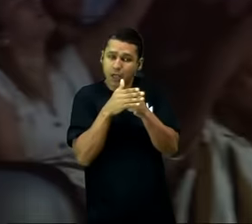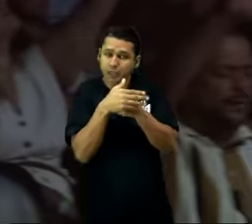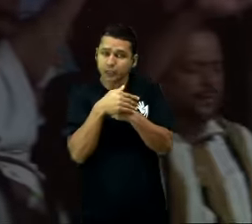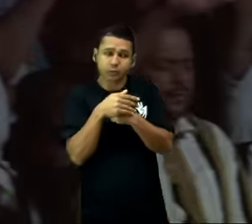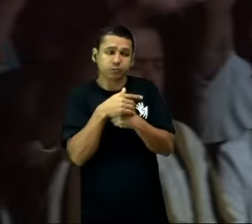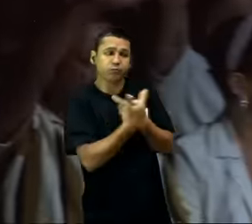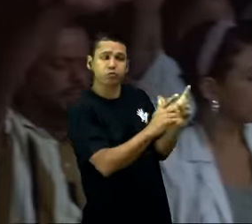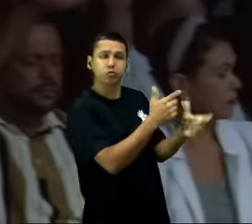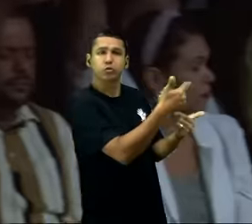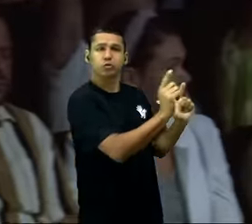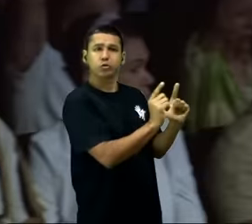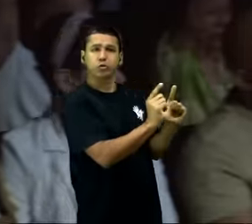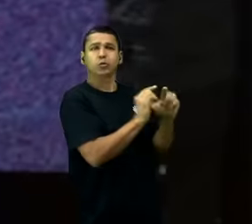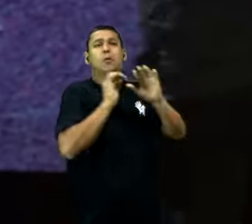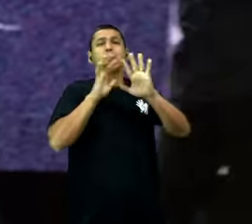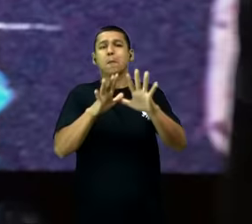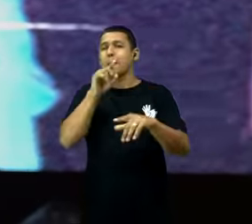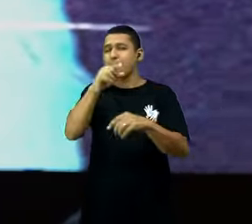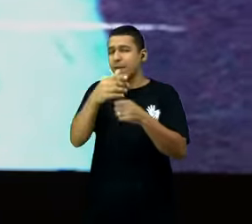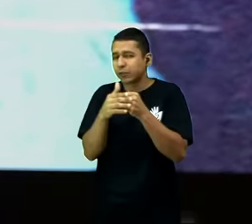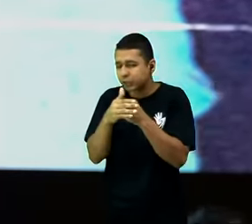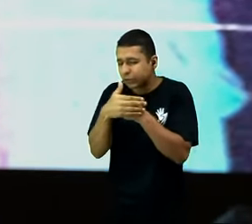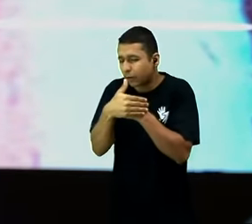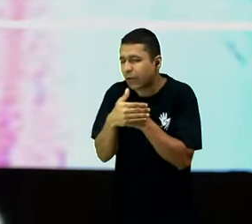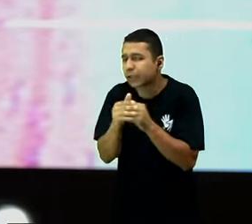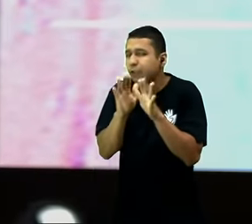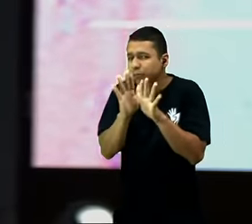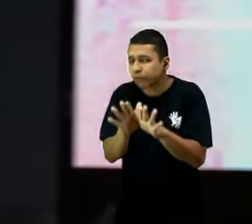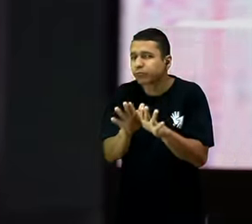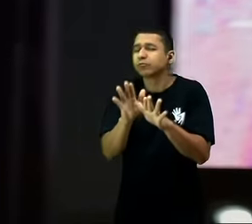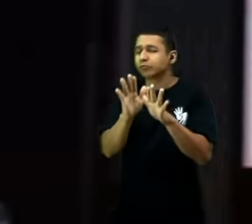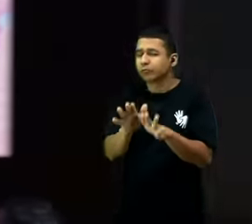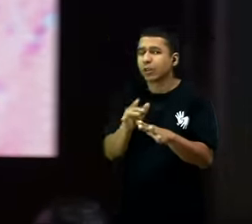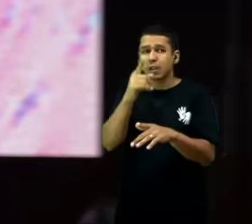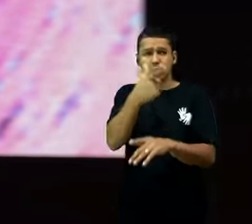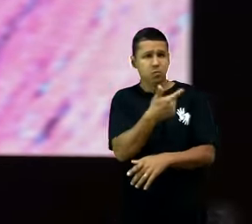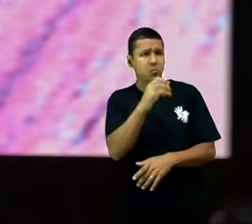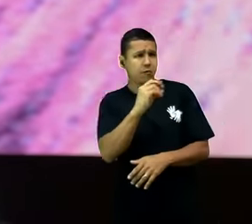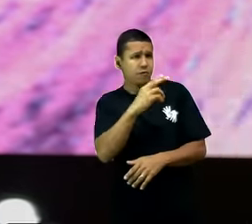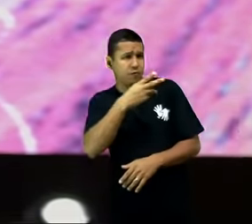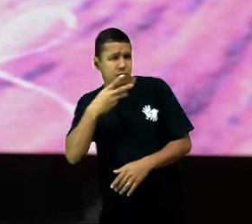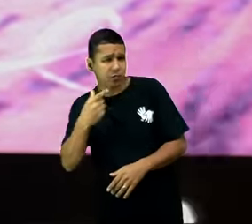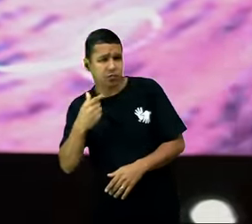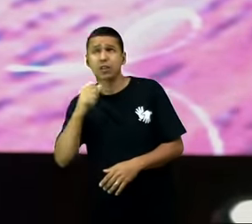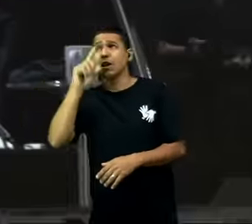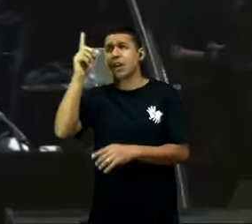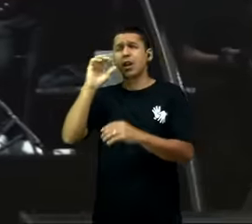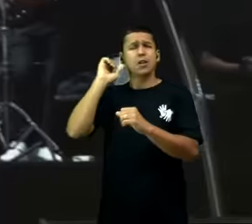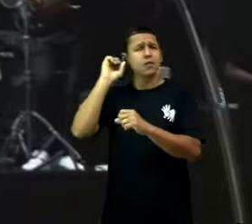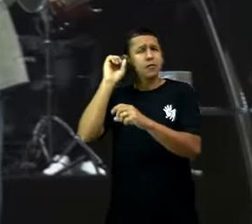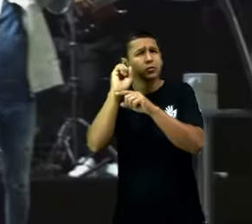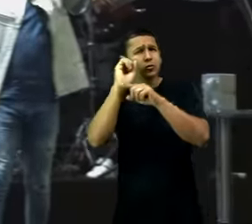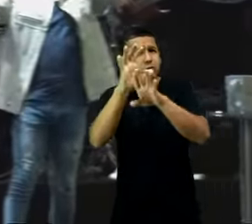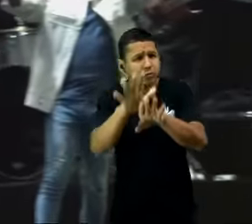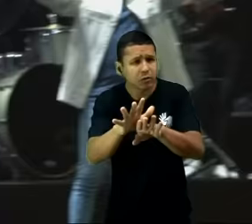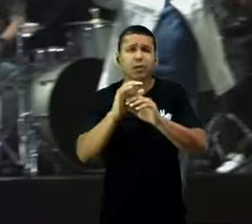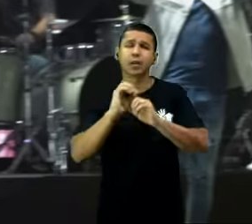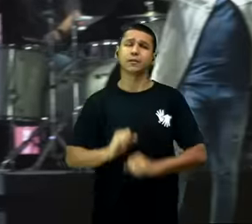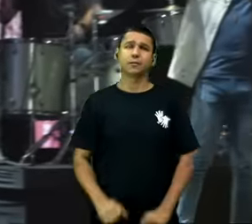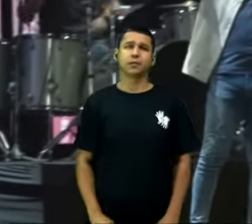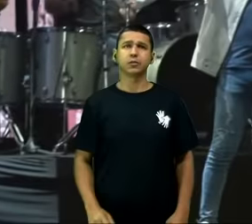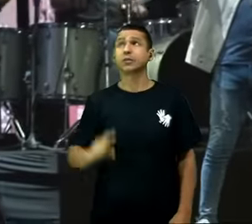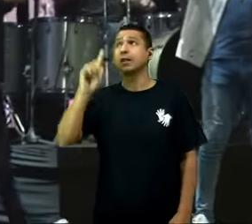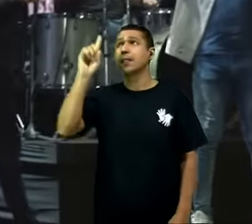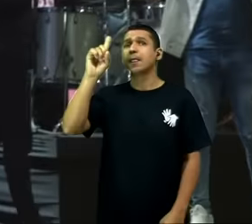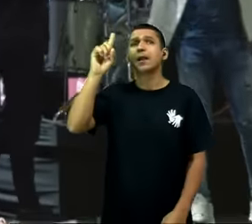escondendo para você. Prepara 2023, eu vou te mostrar muita coisa que eu estava guardando, que eu estava escondendo,